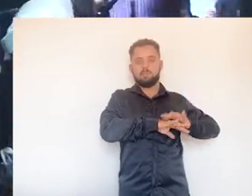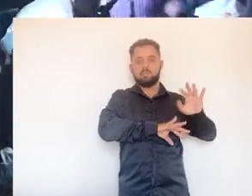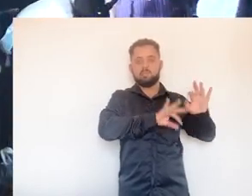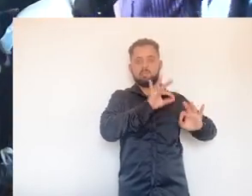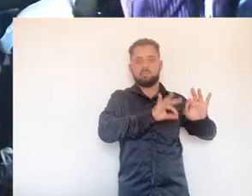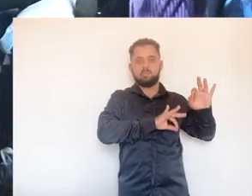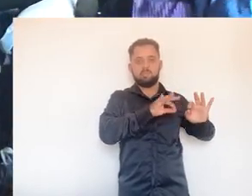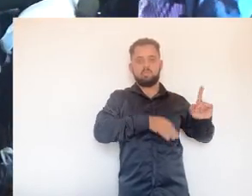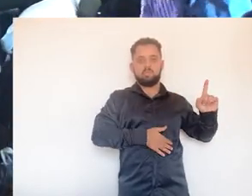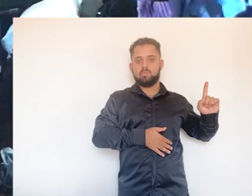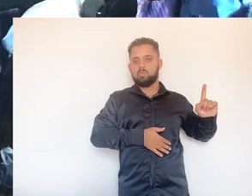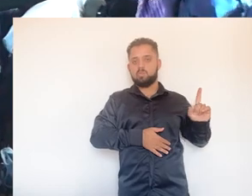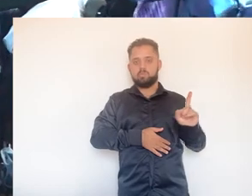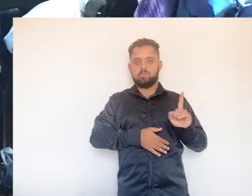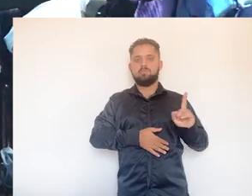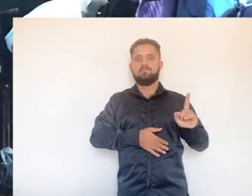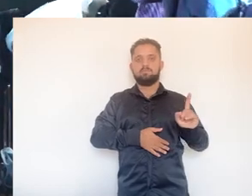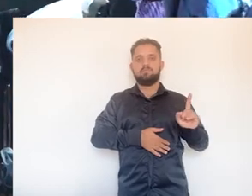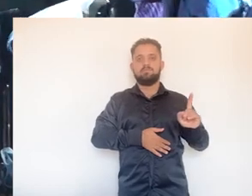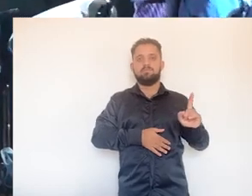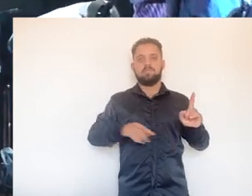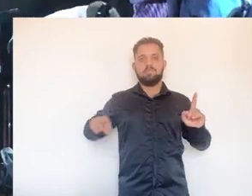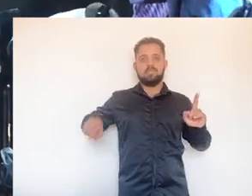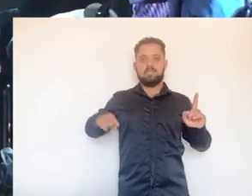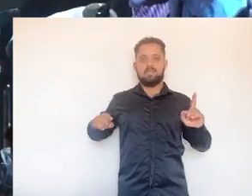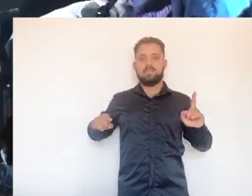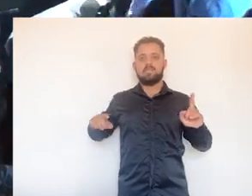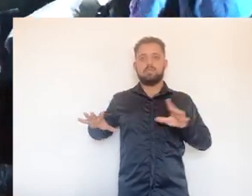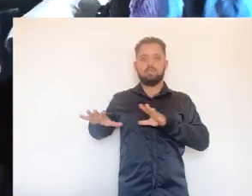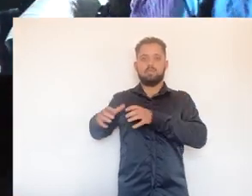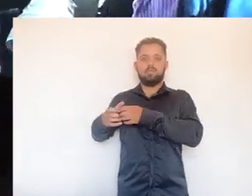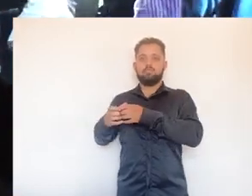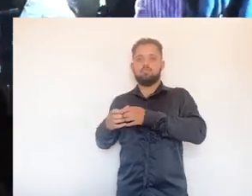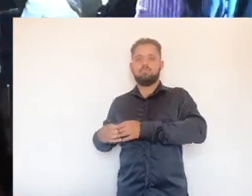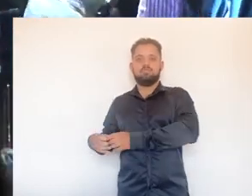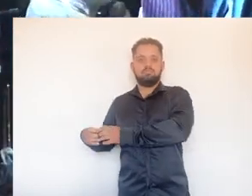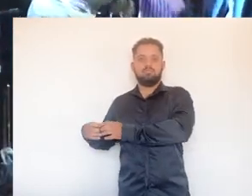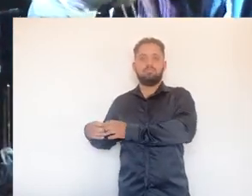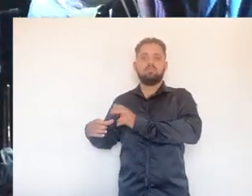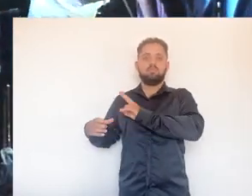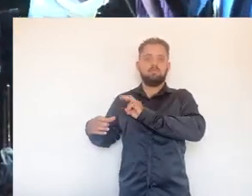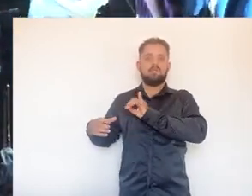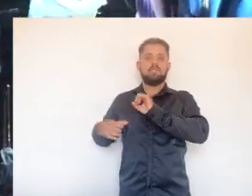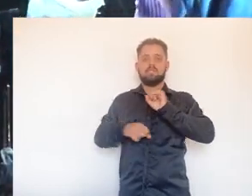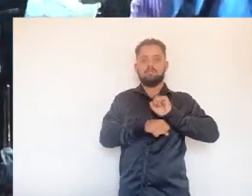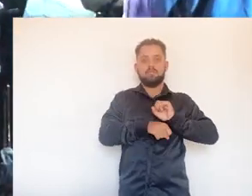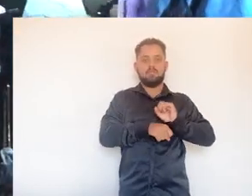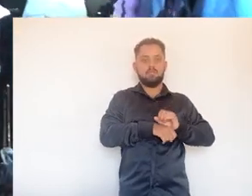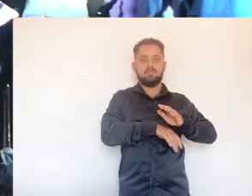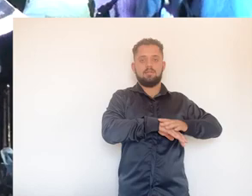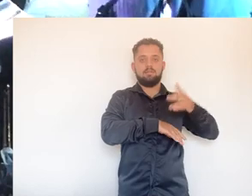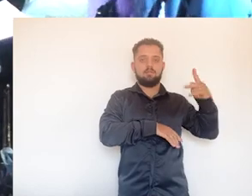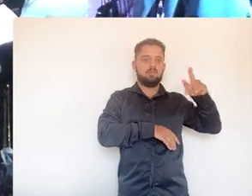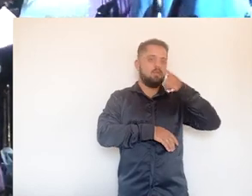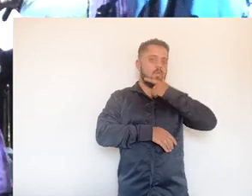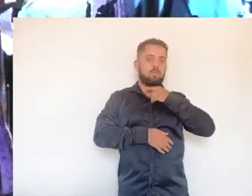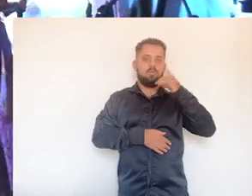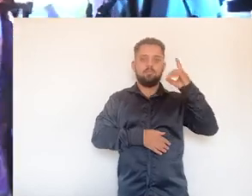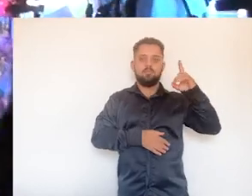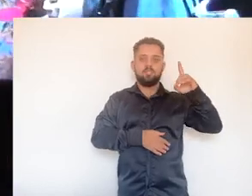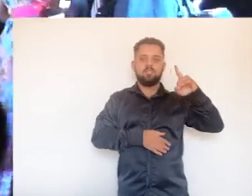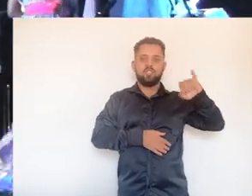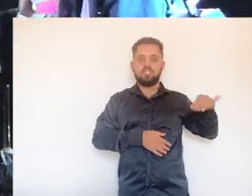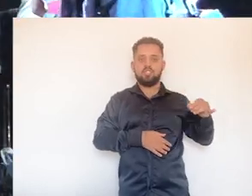Calango e Banda se organiza lá embaixo, DJ Giovanni, ajuda aí a galera. E a novinha toma